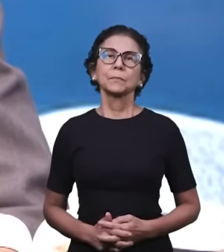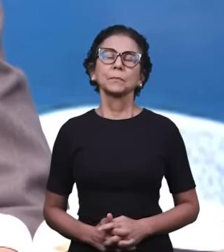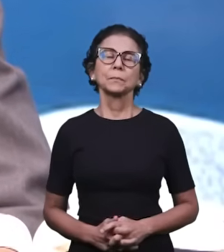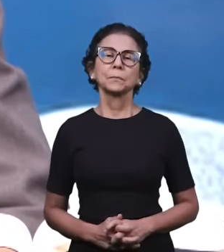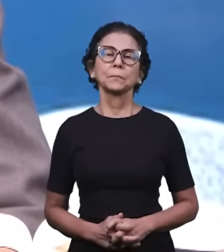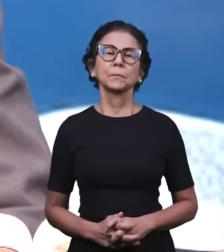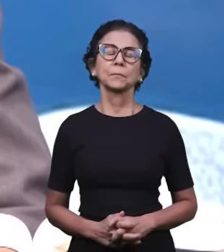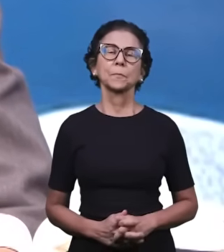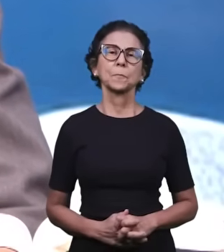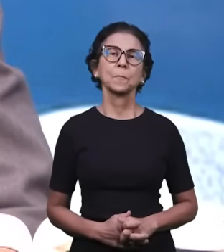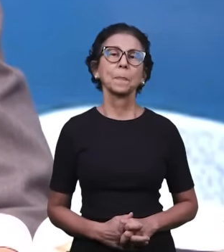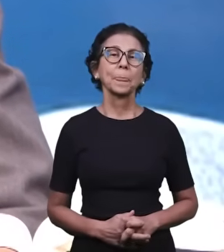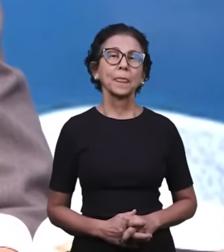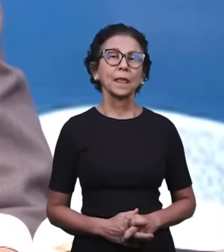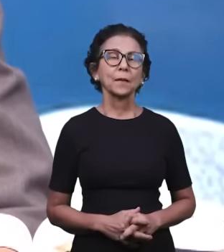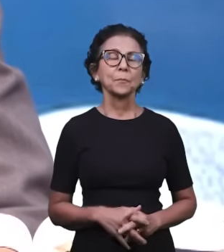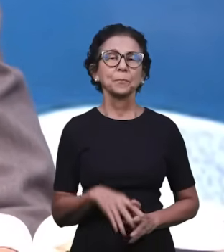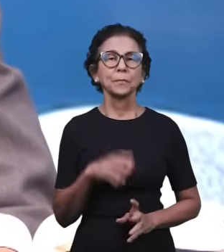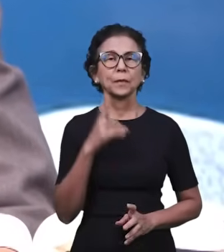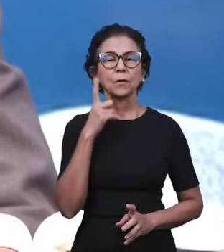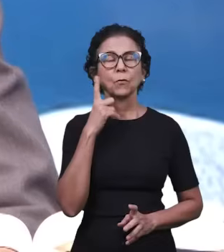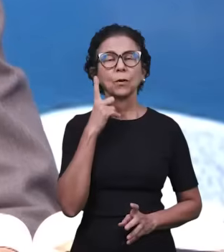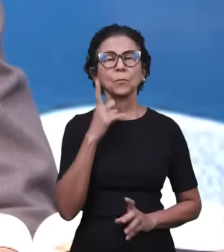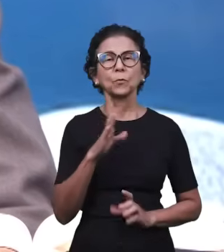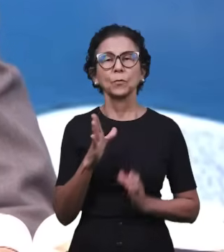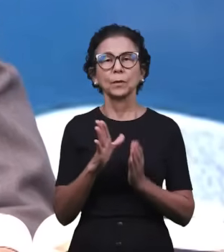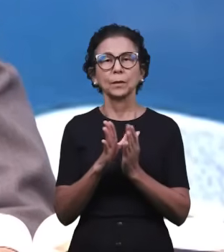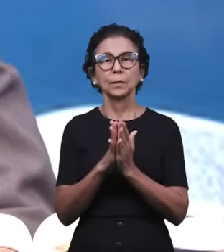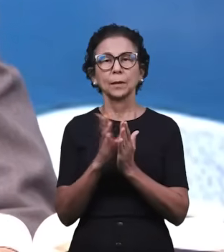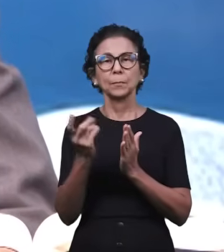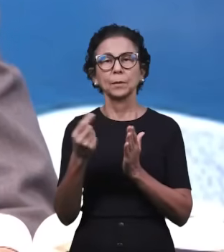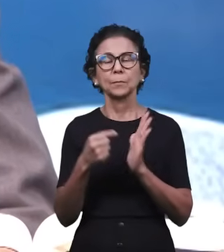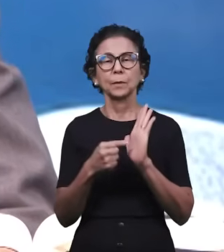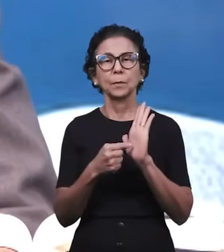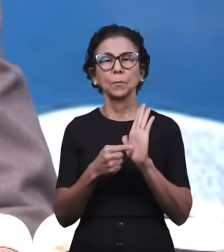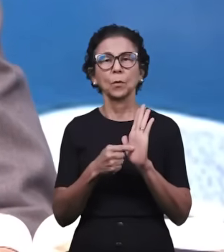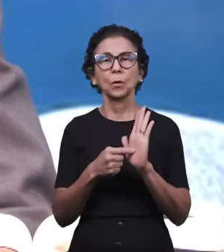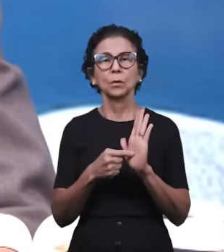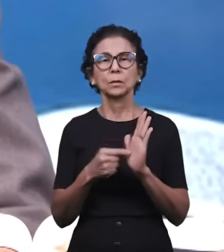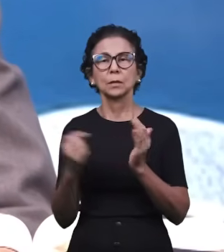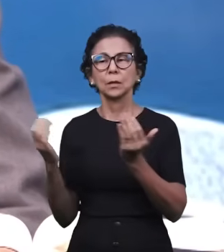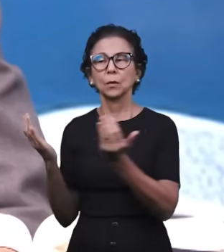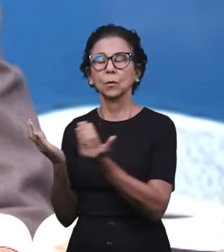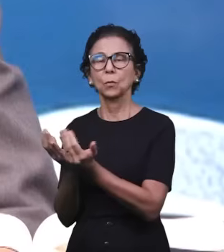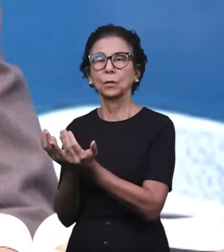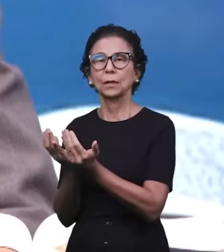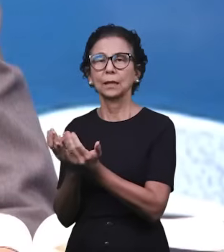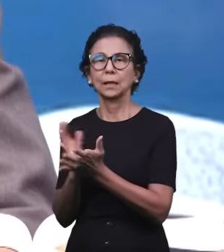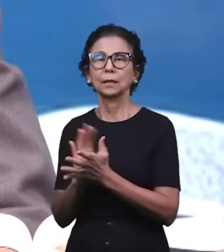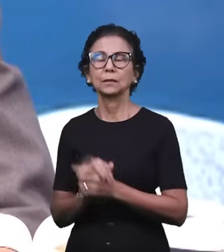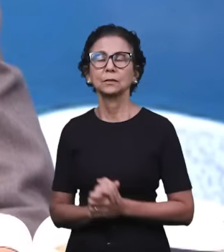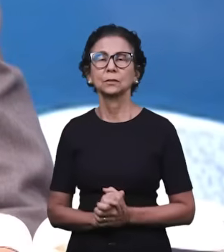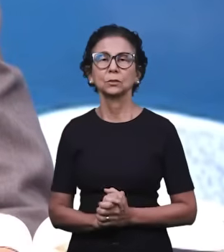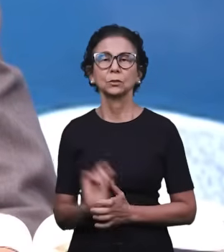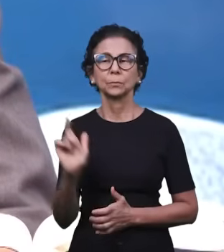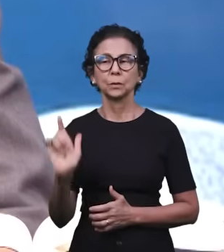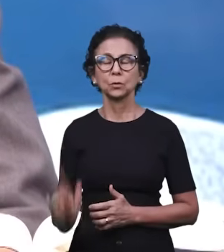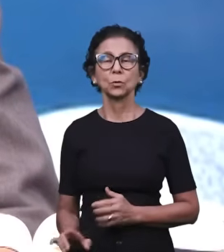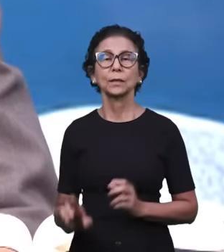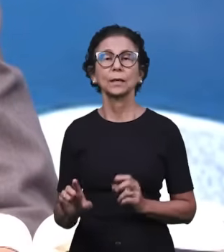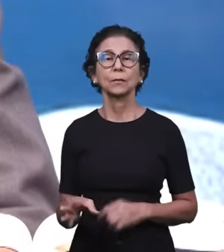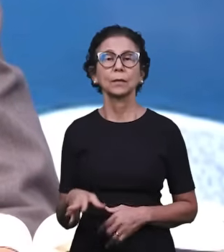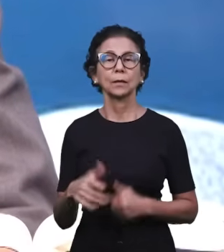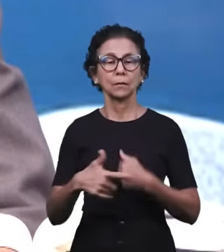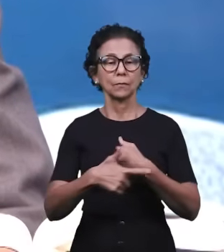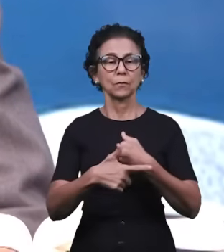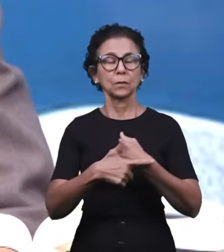vida de um crente muito especial na igreja, que é muito visto na igreja, que é o diácono. O diácono,